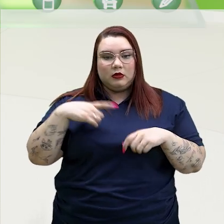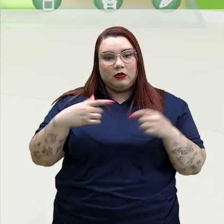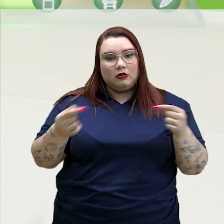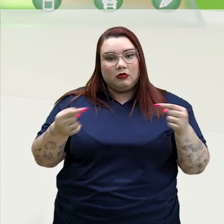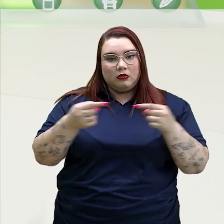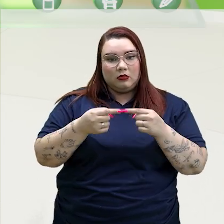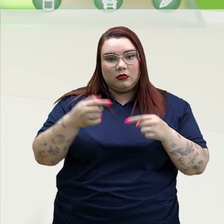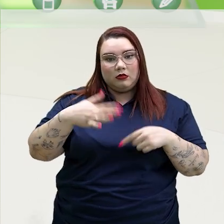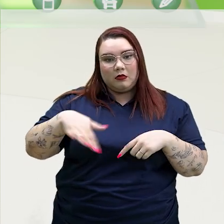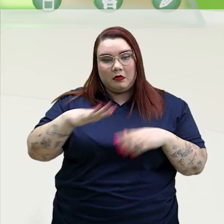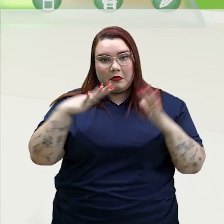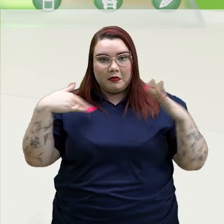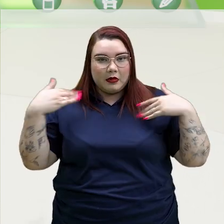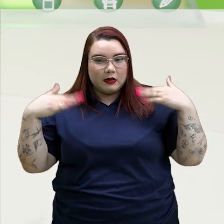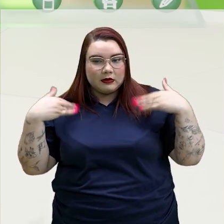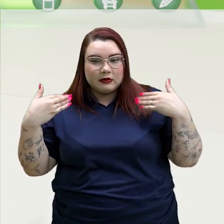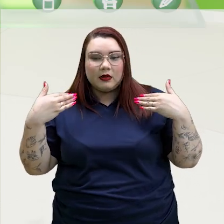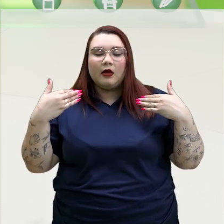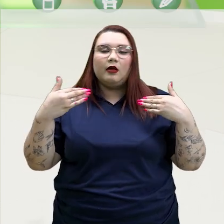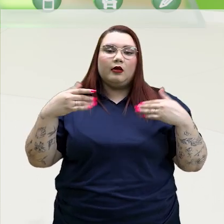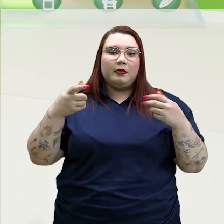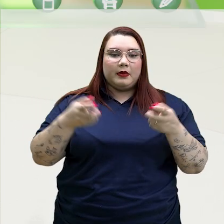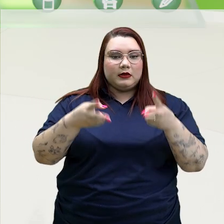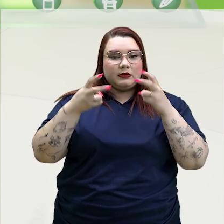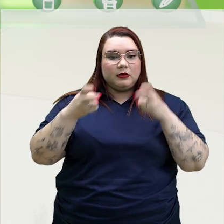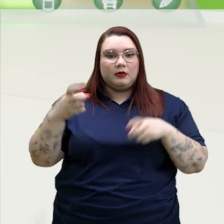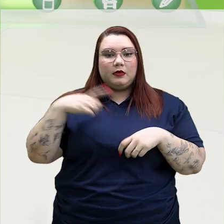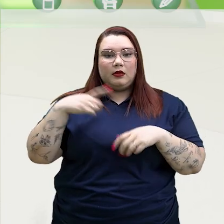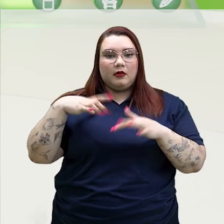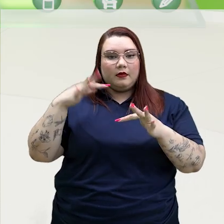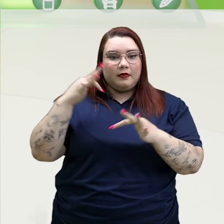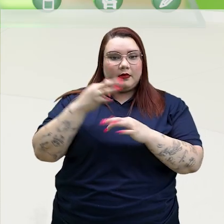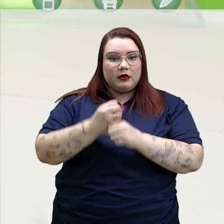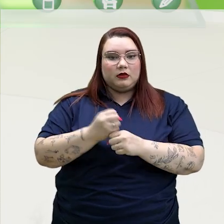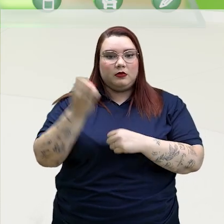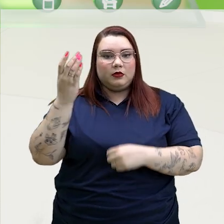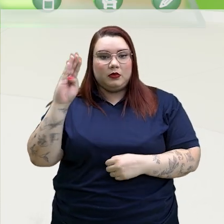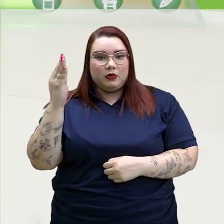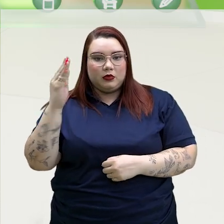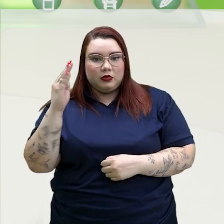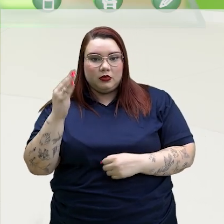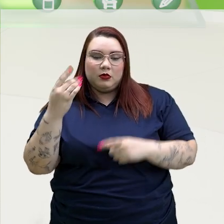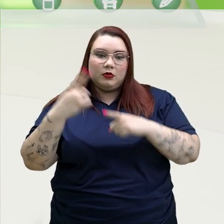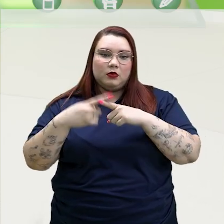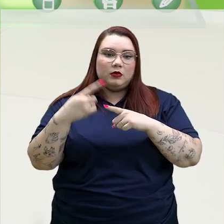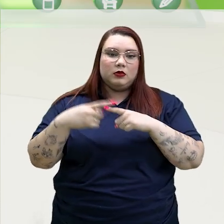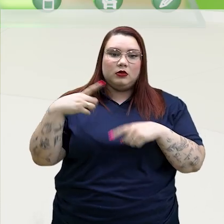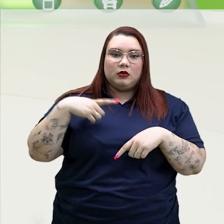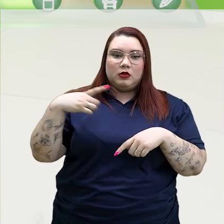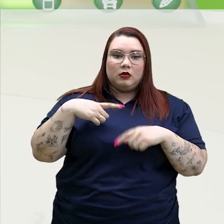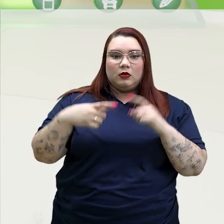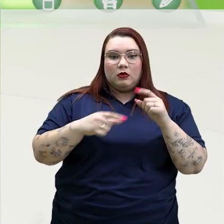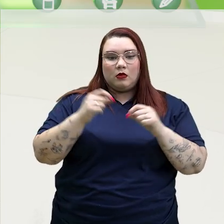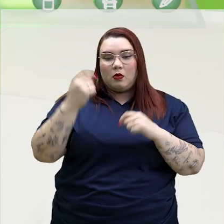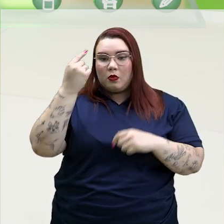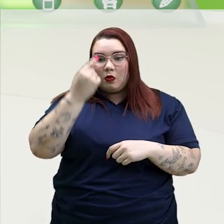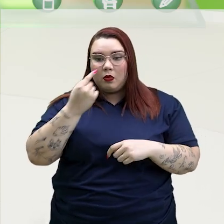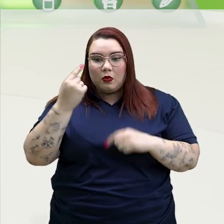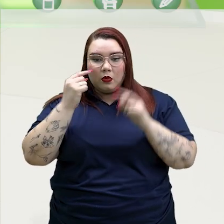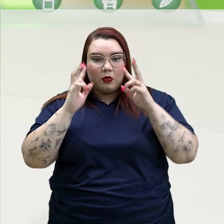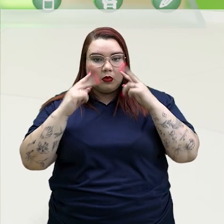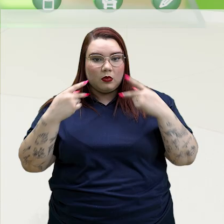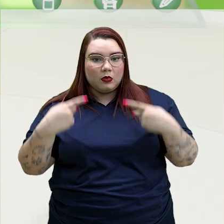para o lazer, você percebe que ali tem física, biologia, porque estamos falando do olho